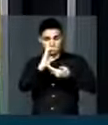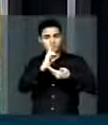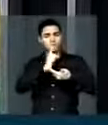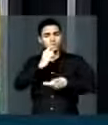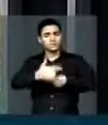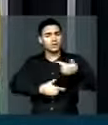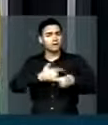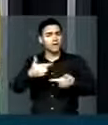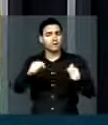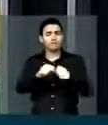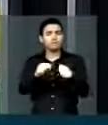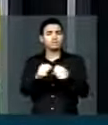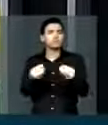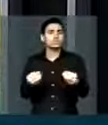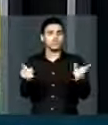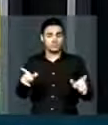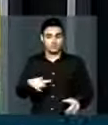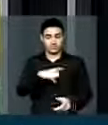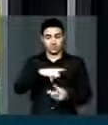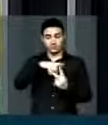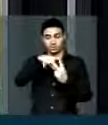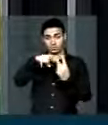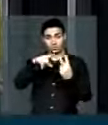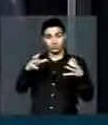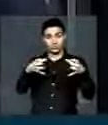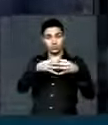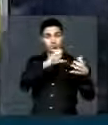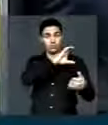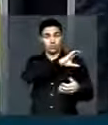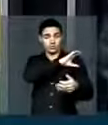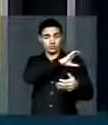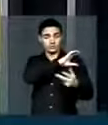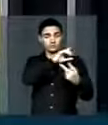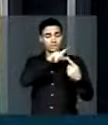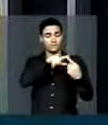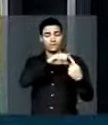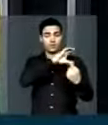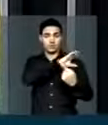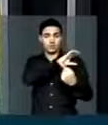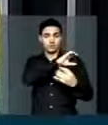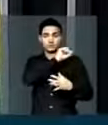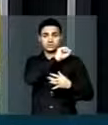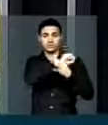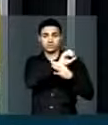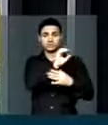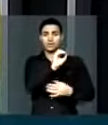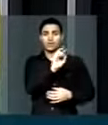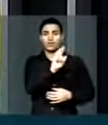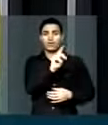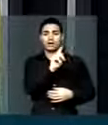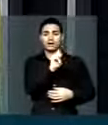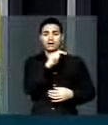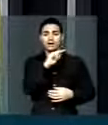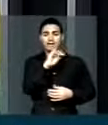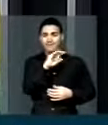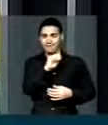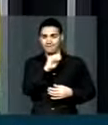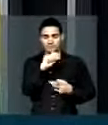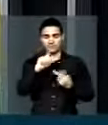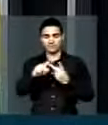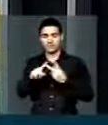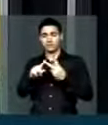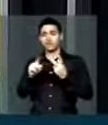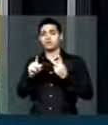são desenvolvidas por duas coordenações: a coordenação da segurança orgânica e a coordenação